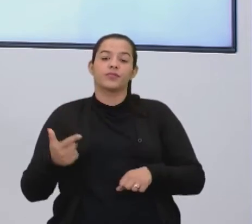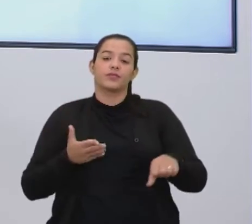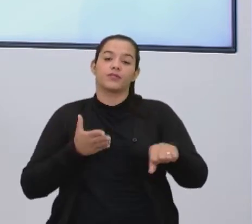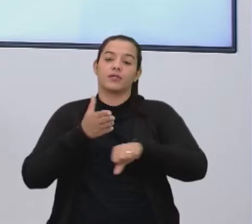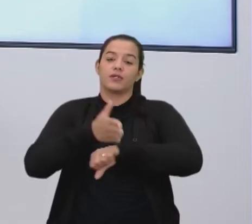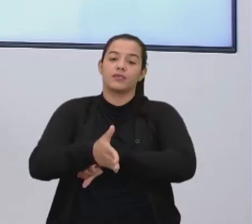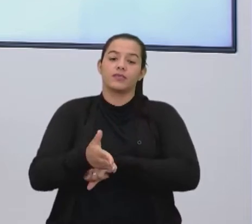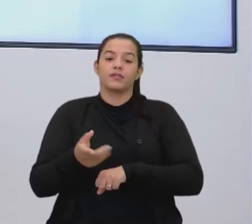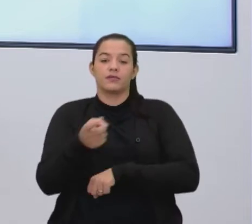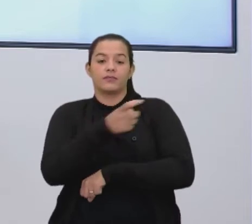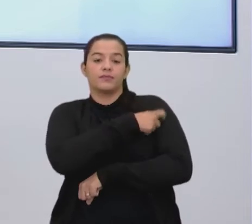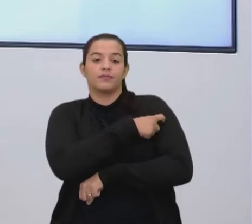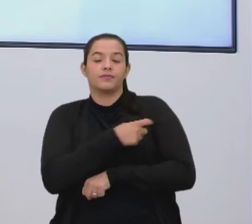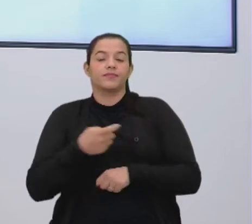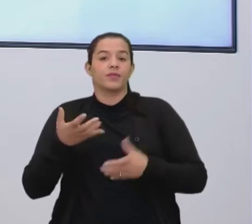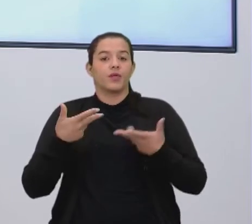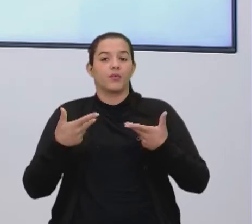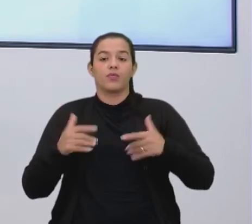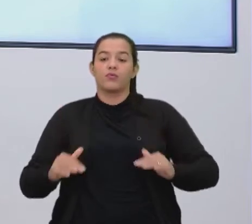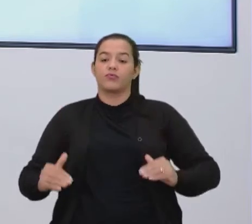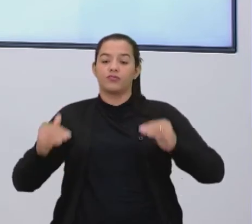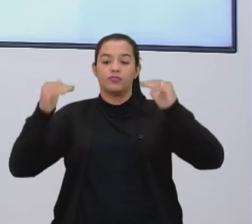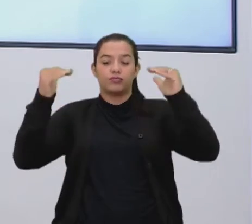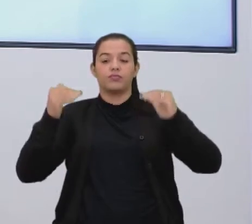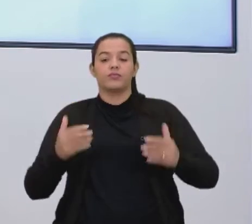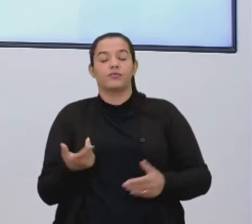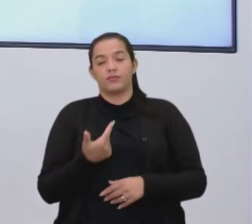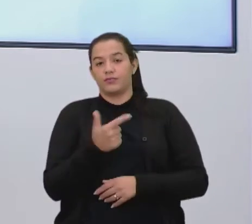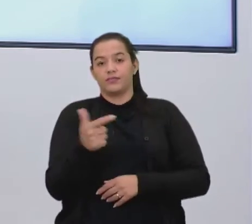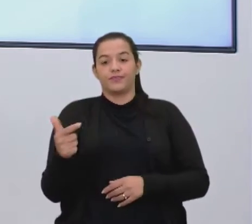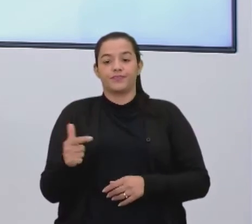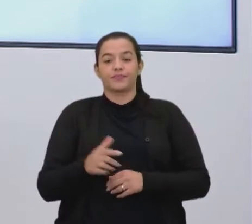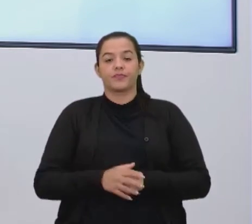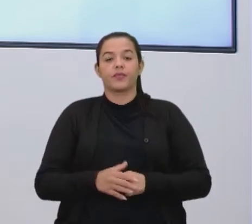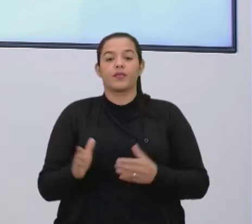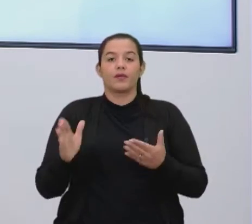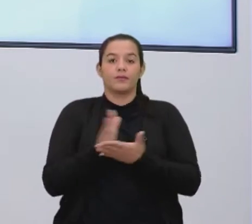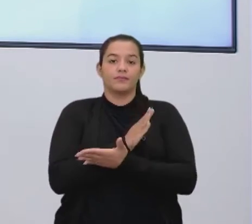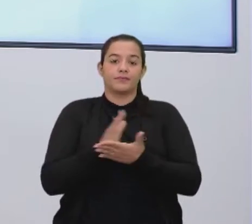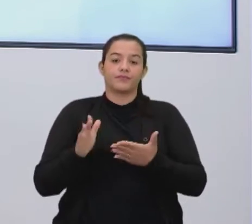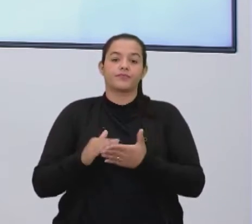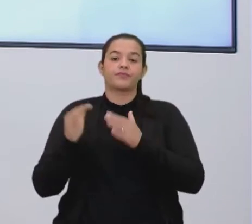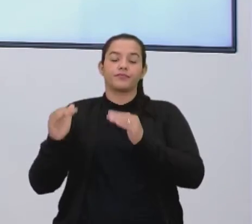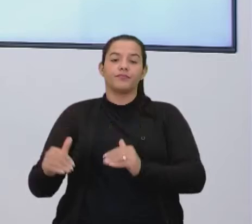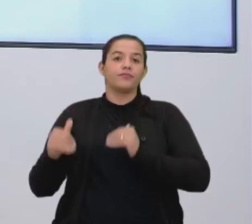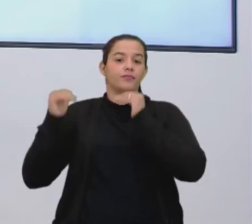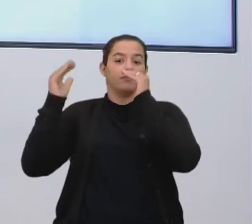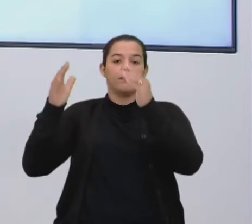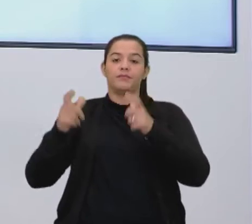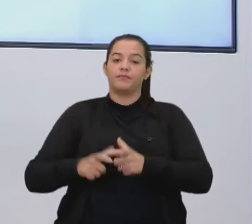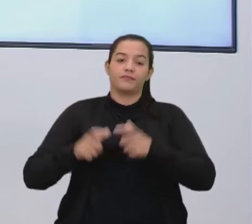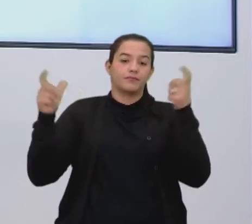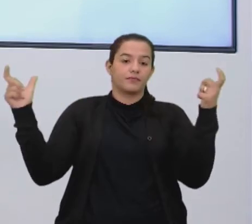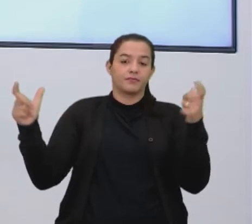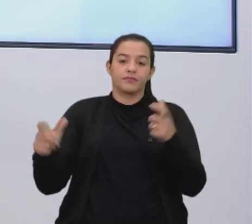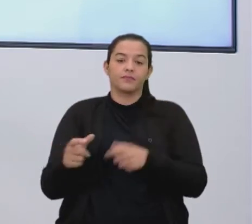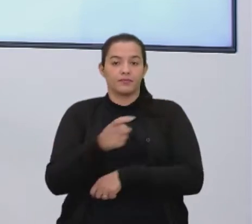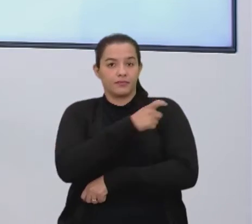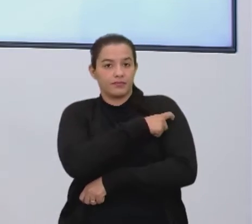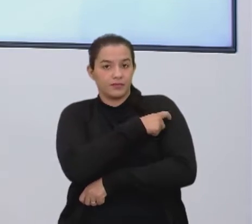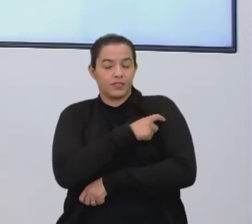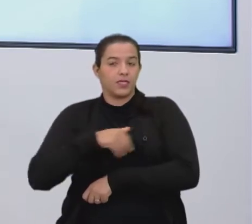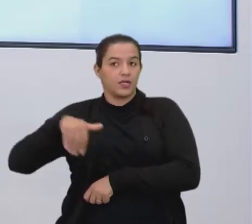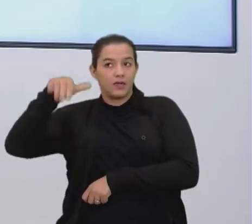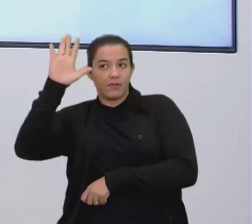a essas vacinas na mesma velocidade e na mesma quantidade. Enquanto alguns lugares tinham um número absurdo de vacinas,